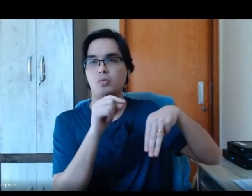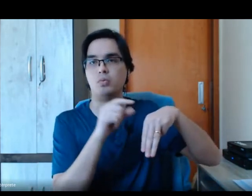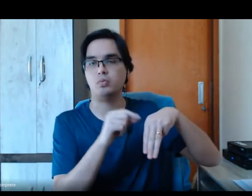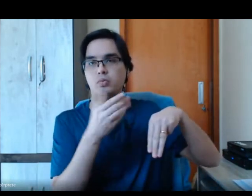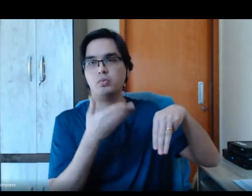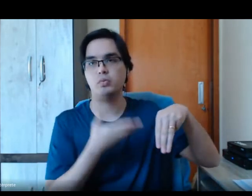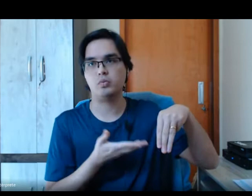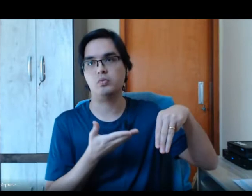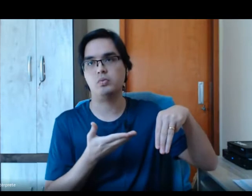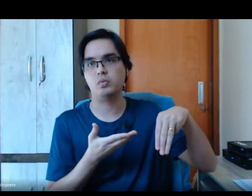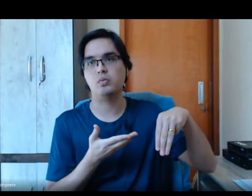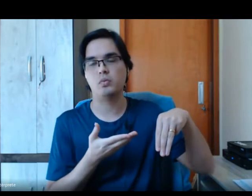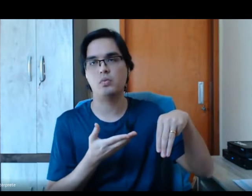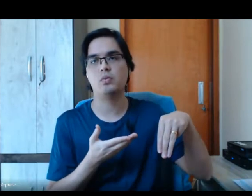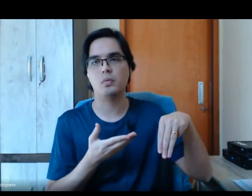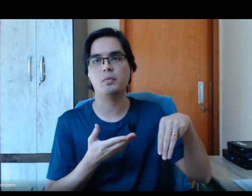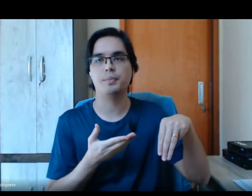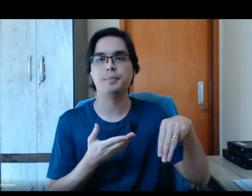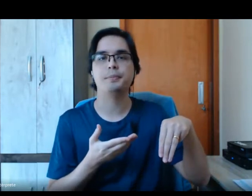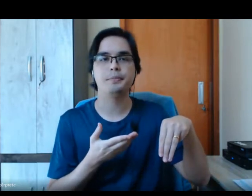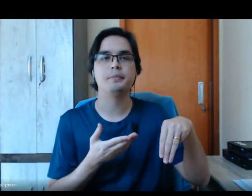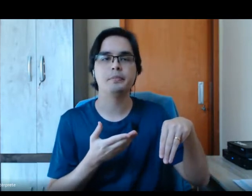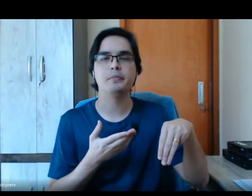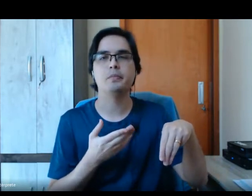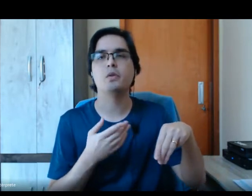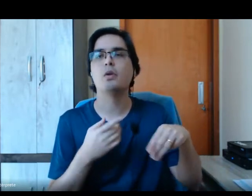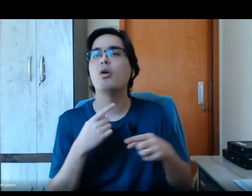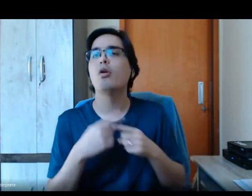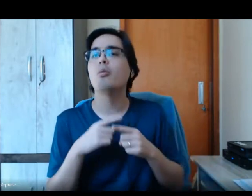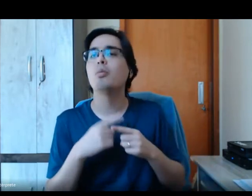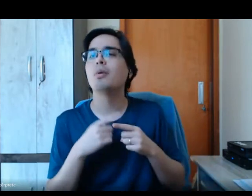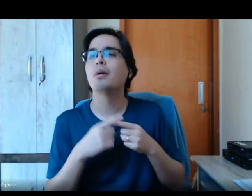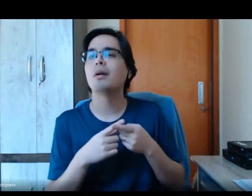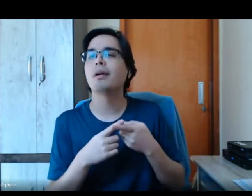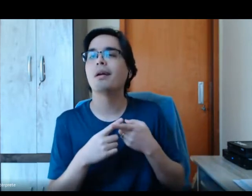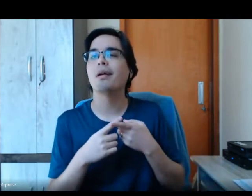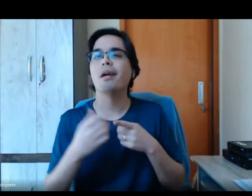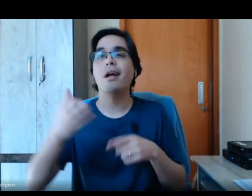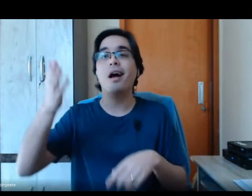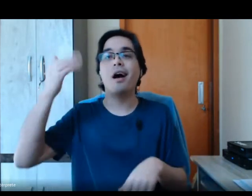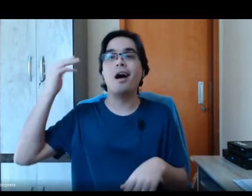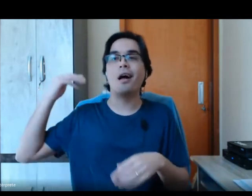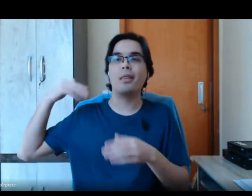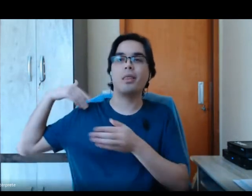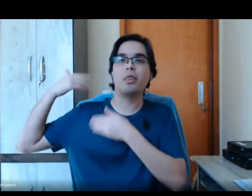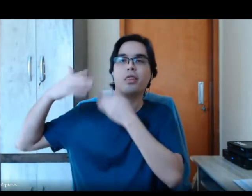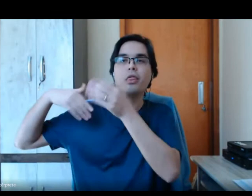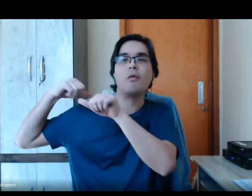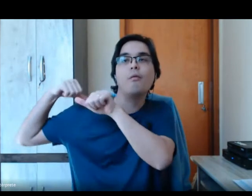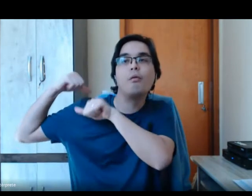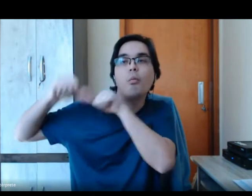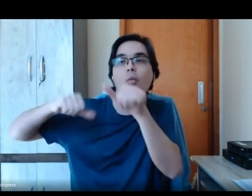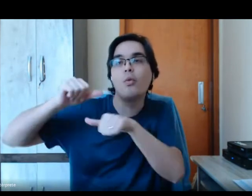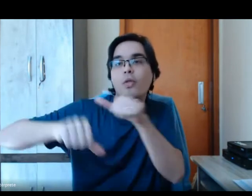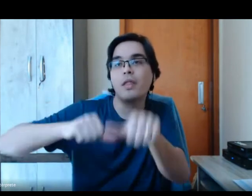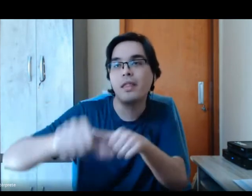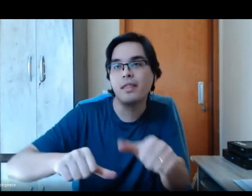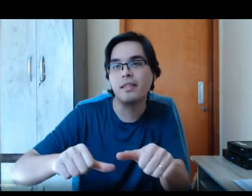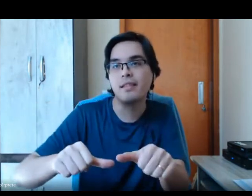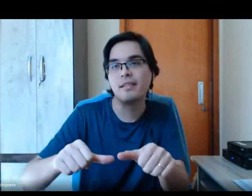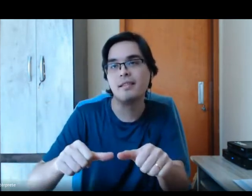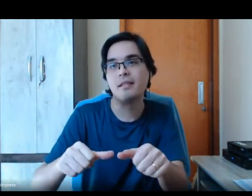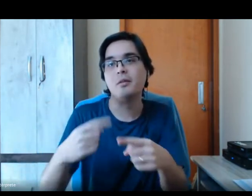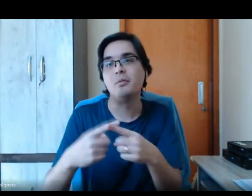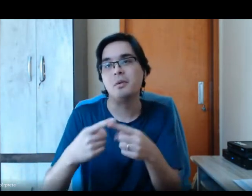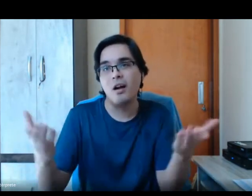disciplina. Outra questão, para o Moodle novo ser liberado no dia 27 para entrar em sala, no